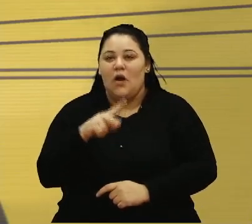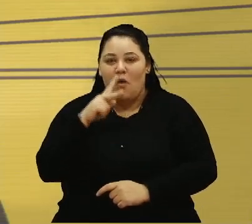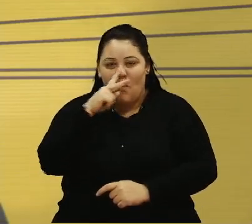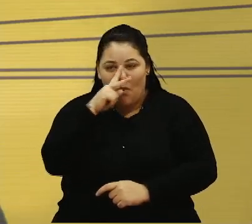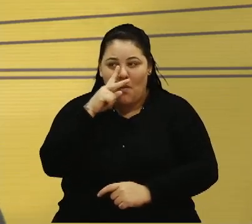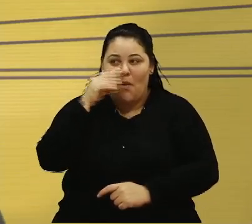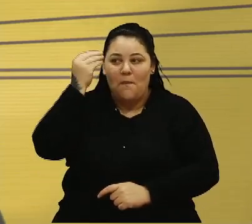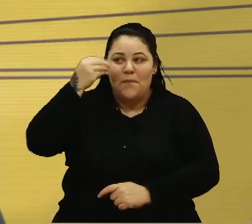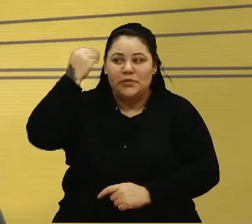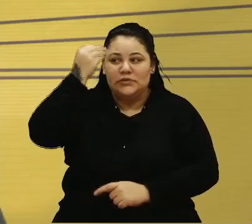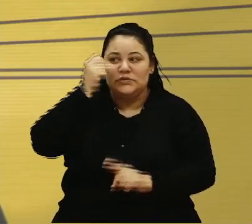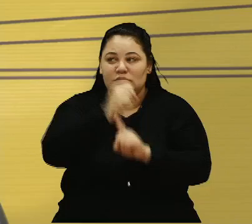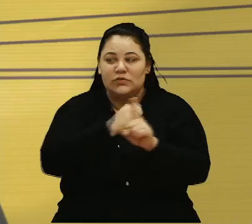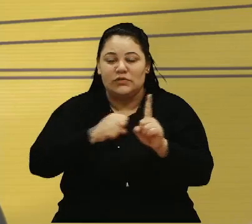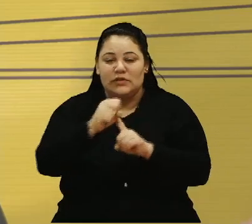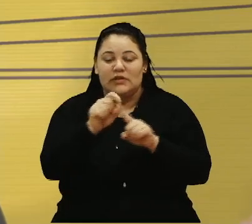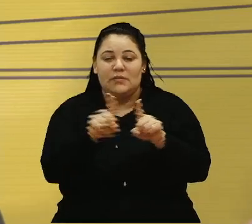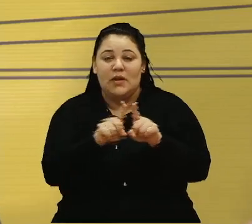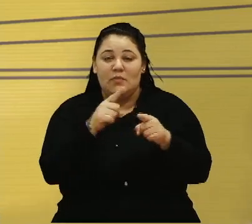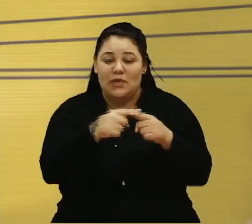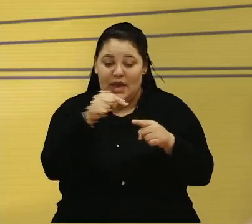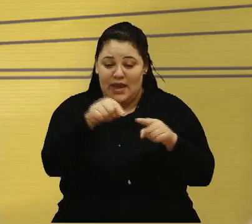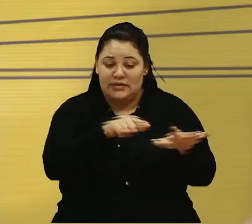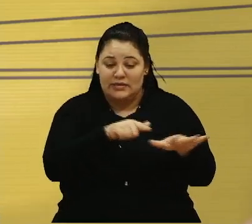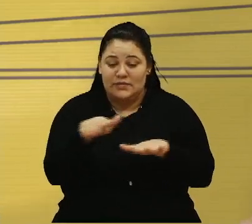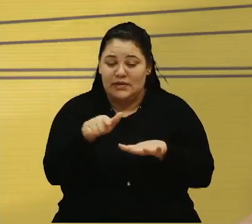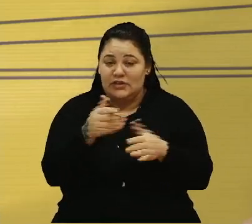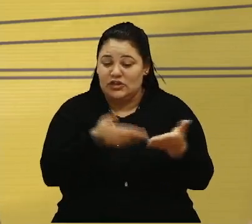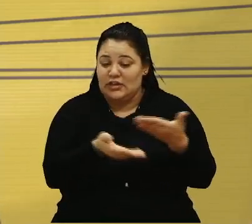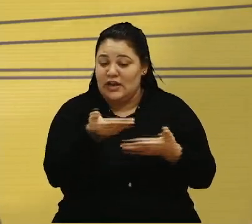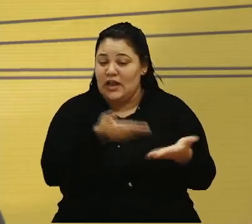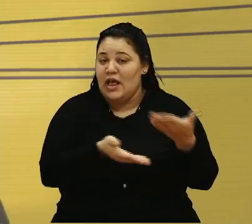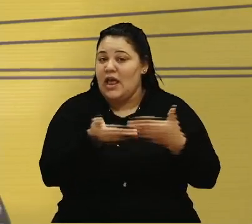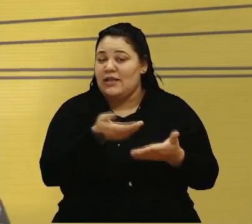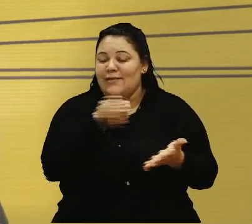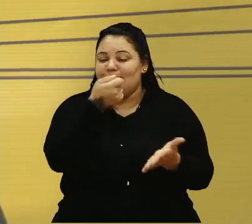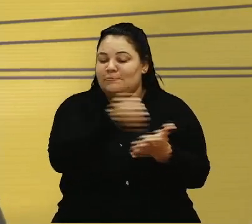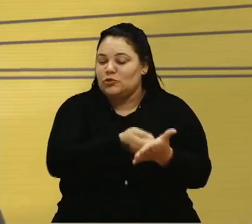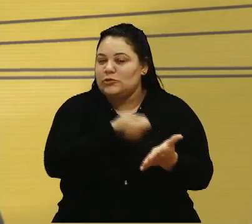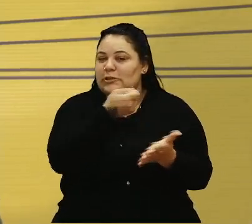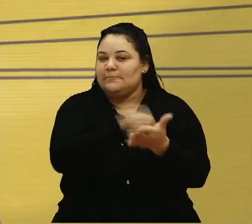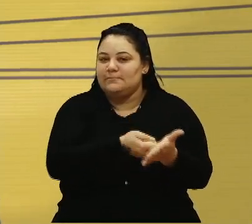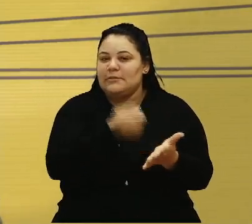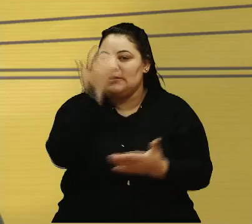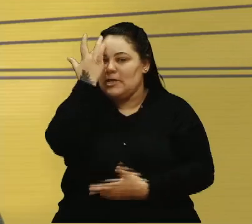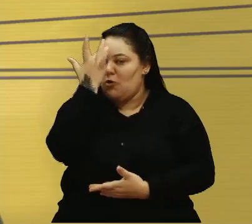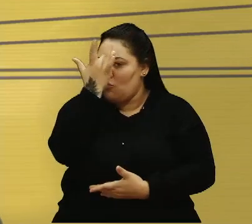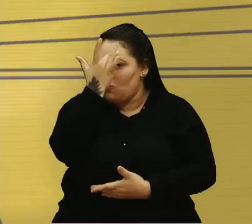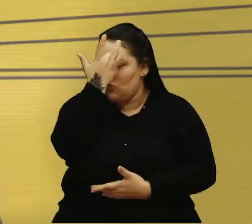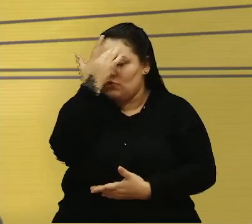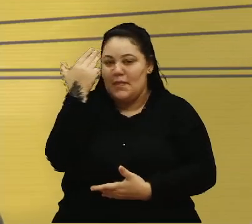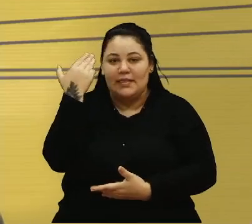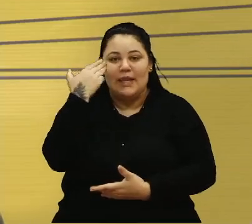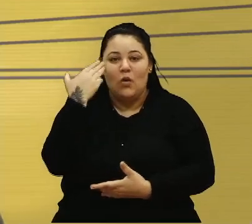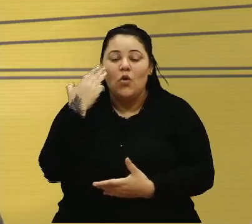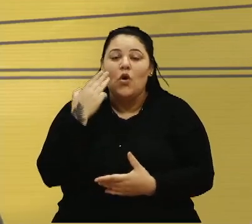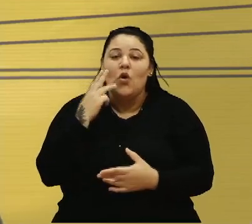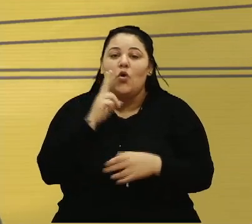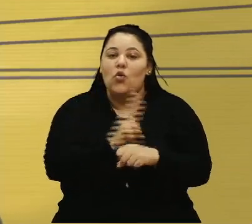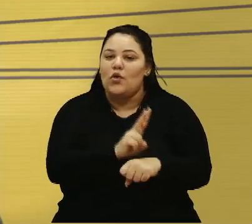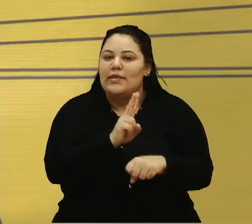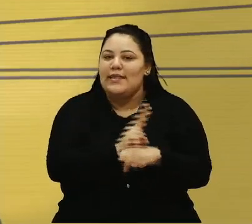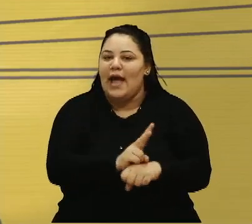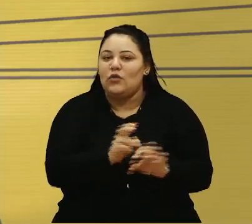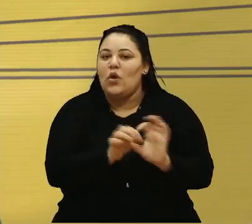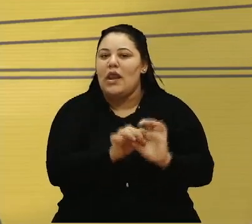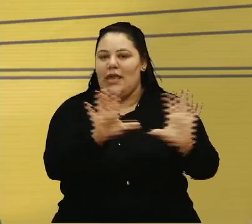psicossocial, porque essa semana a gente trata da luta antimanicomial, do cuidado em liberdade, que é algo